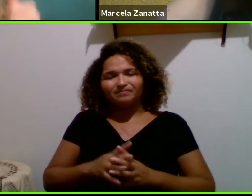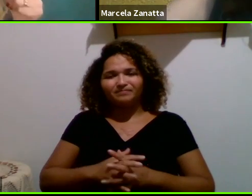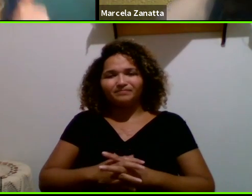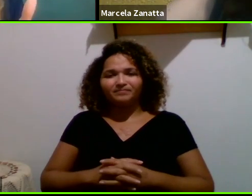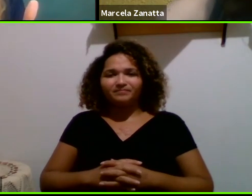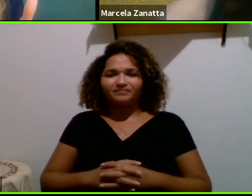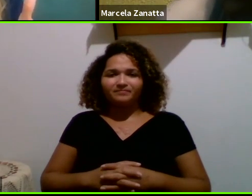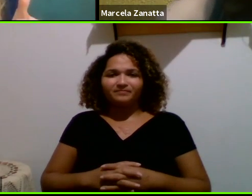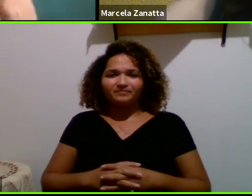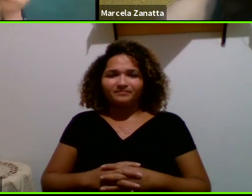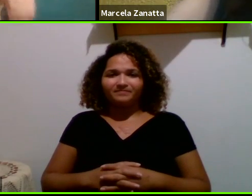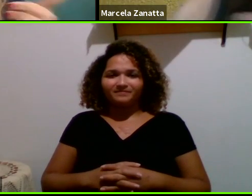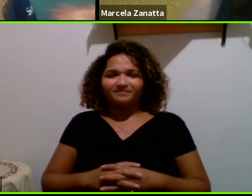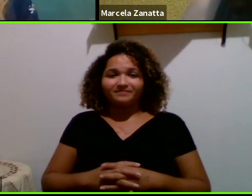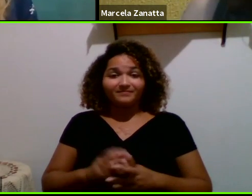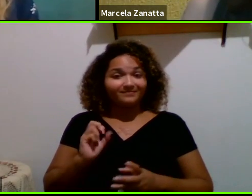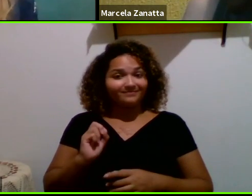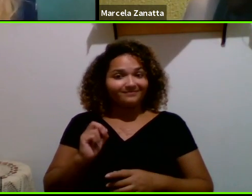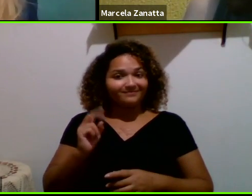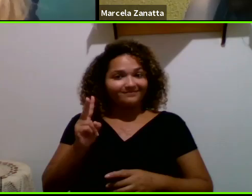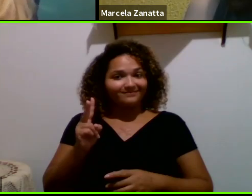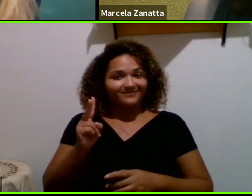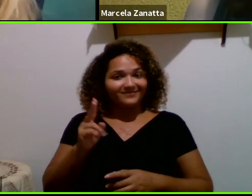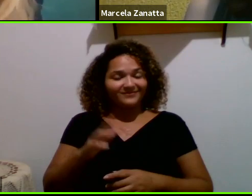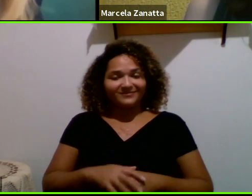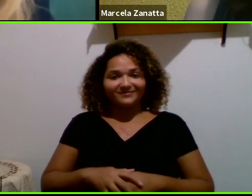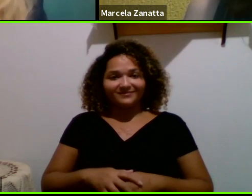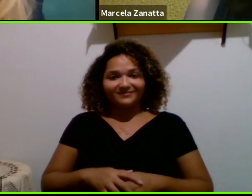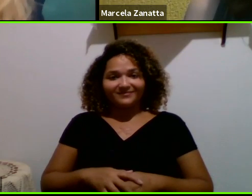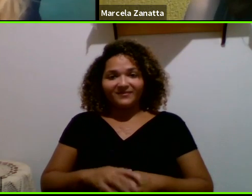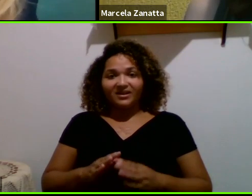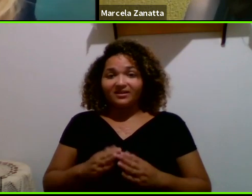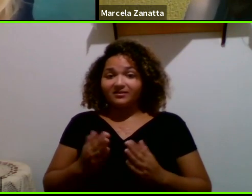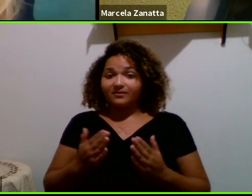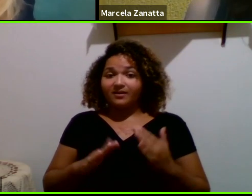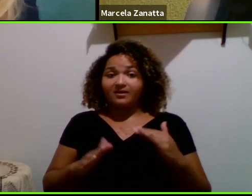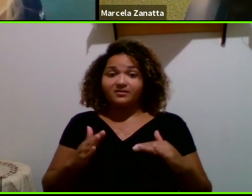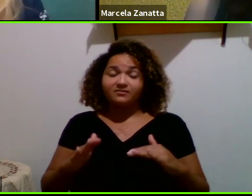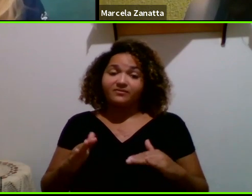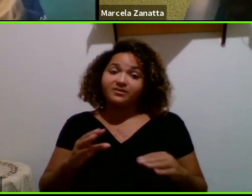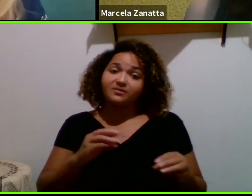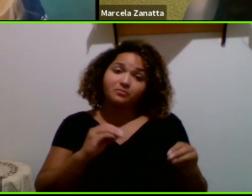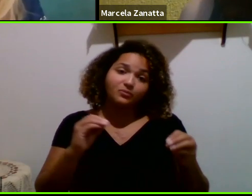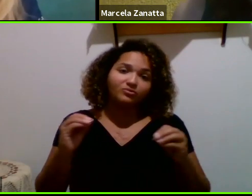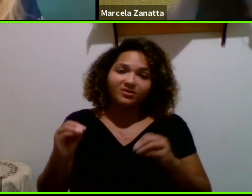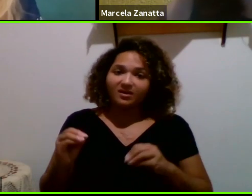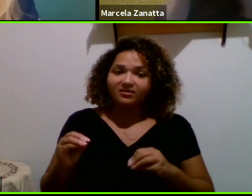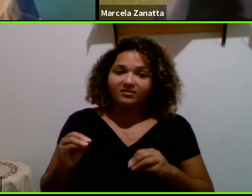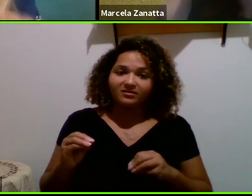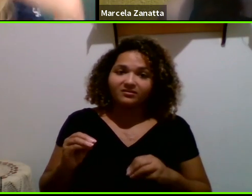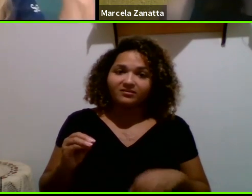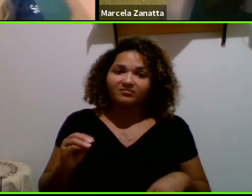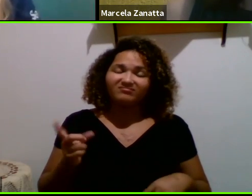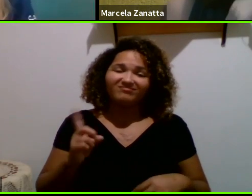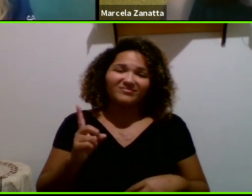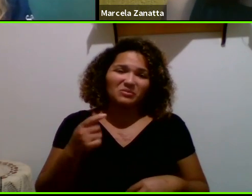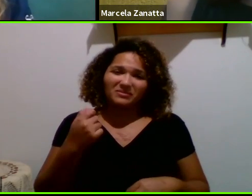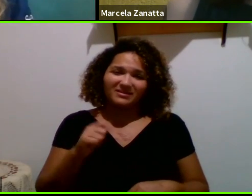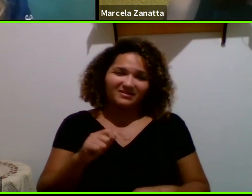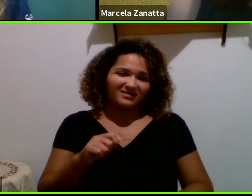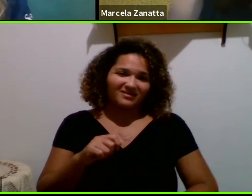parto, ok? Então, o que talvez nós mudaríamos seria não ter feito o Buscopan antes